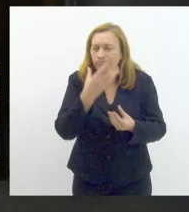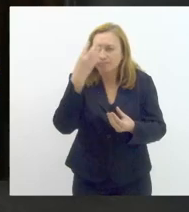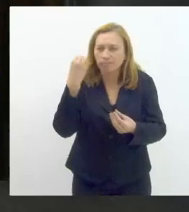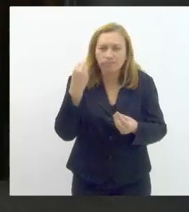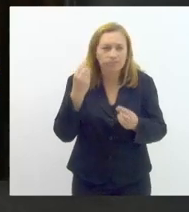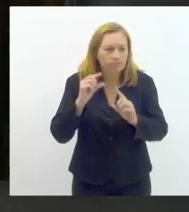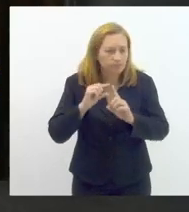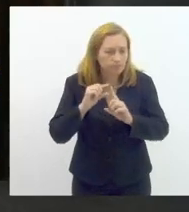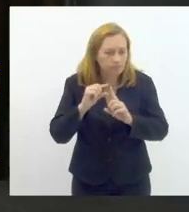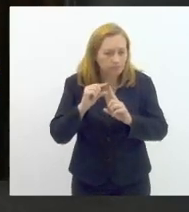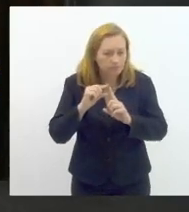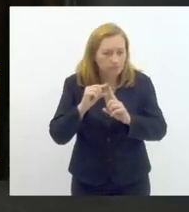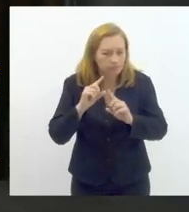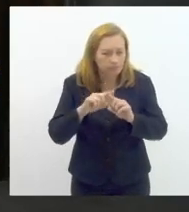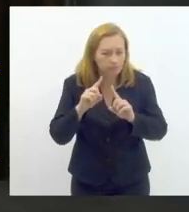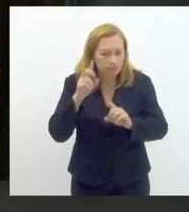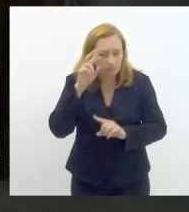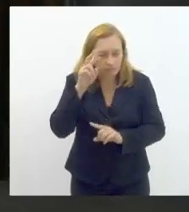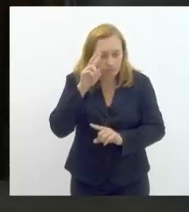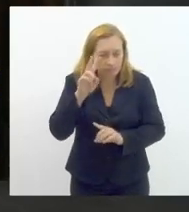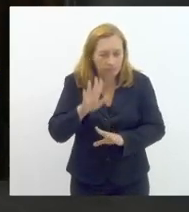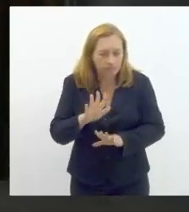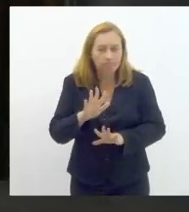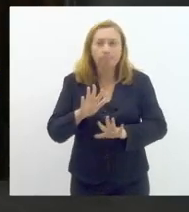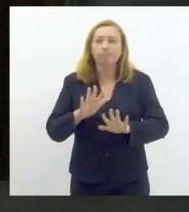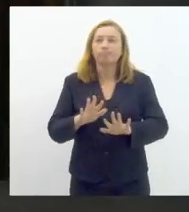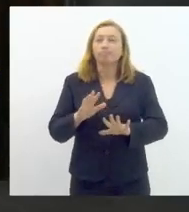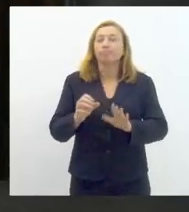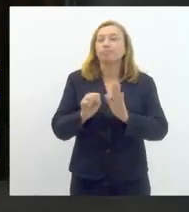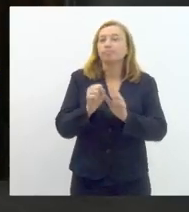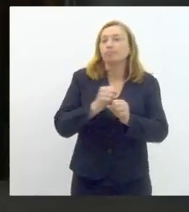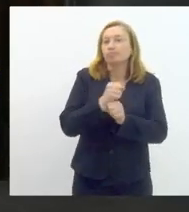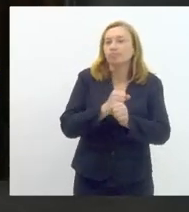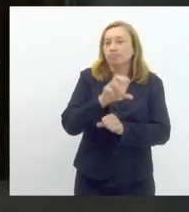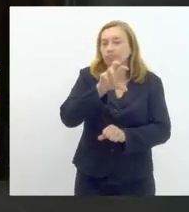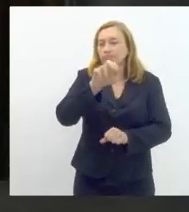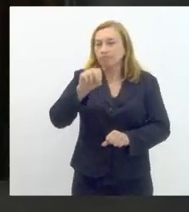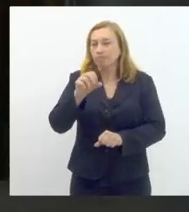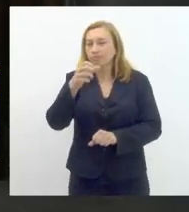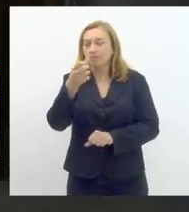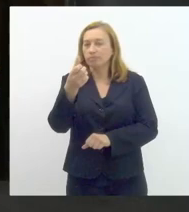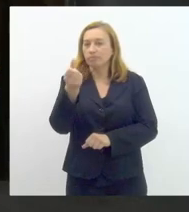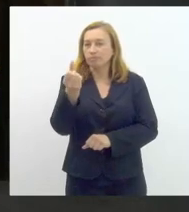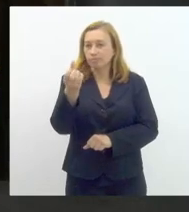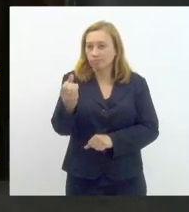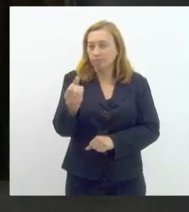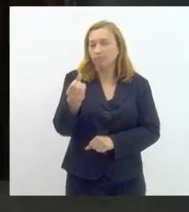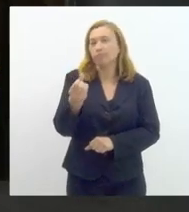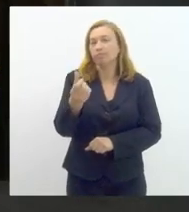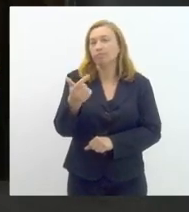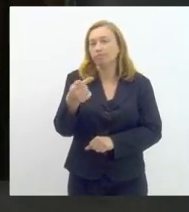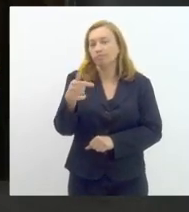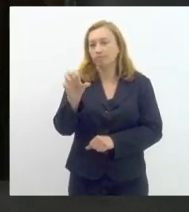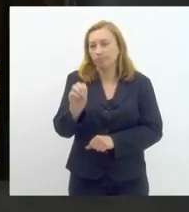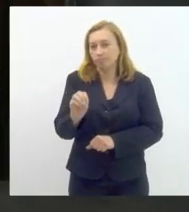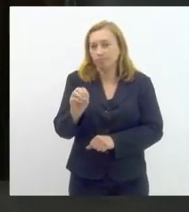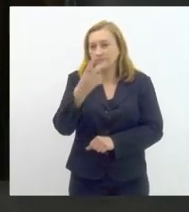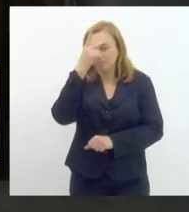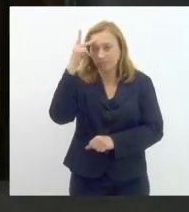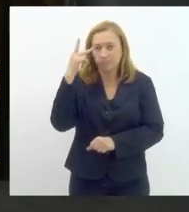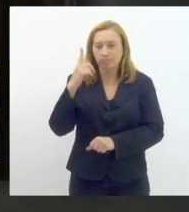Me foge o termo, mas vai vir aqui. É o seguinte, na década de 50, 60 e 70, as pessoas que